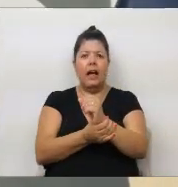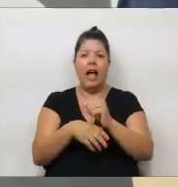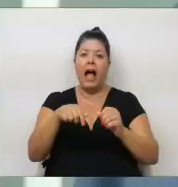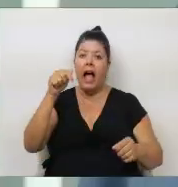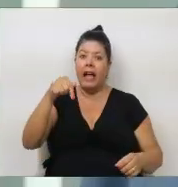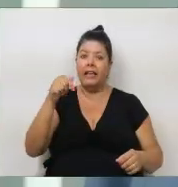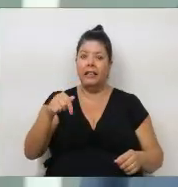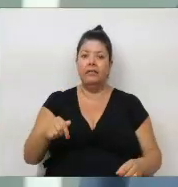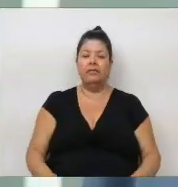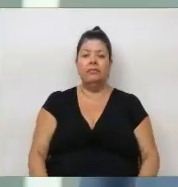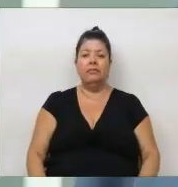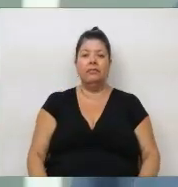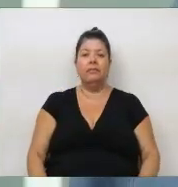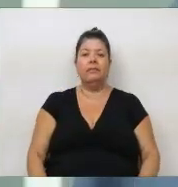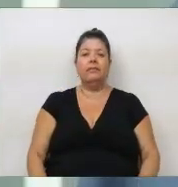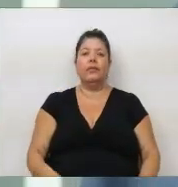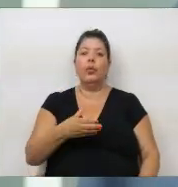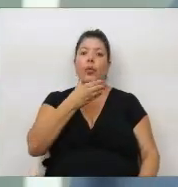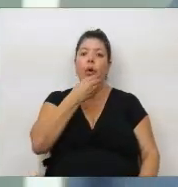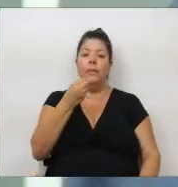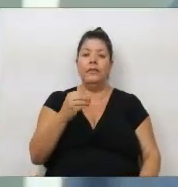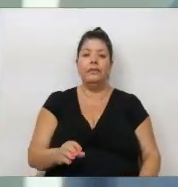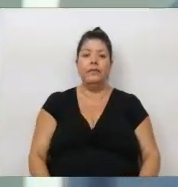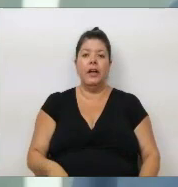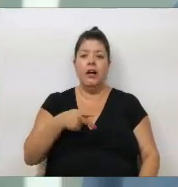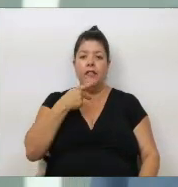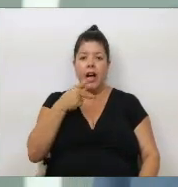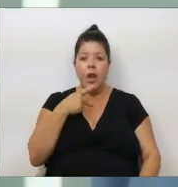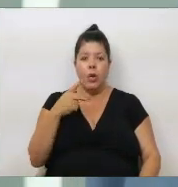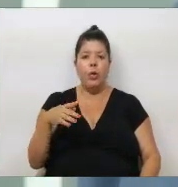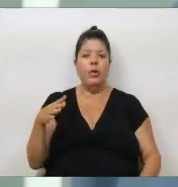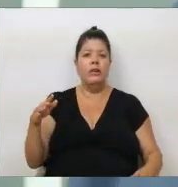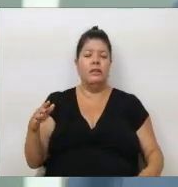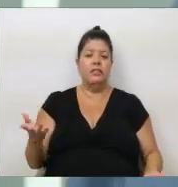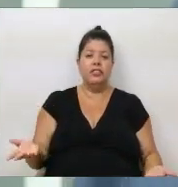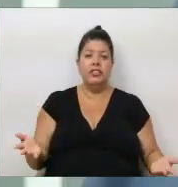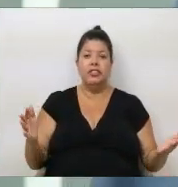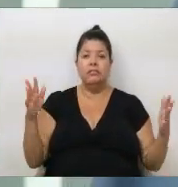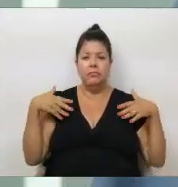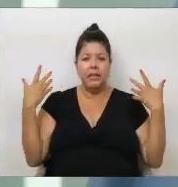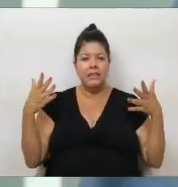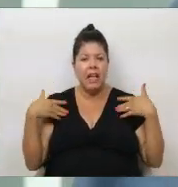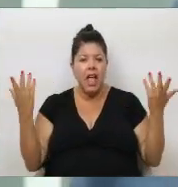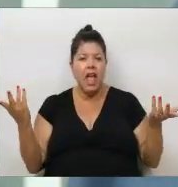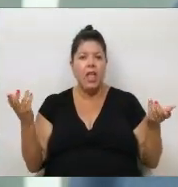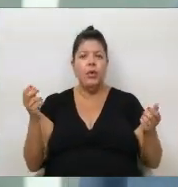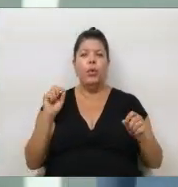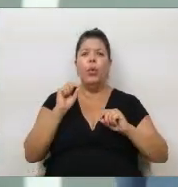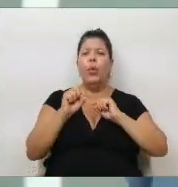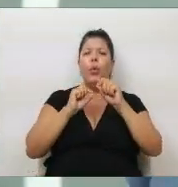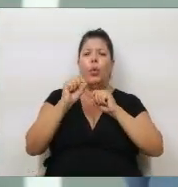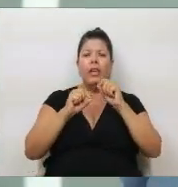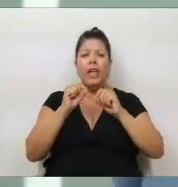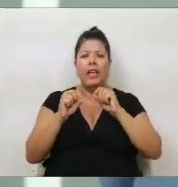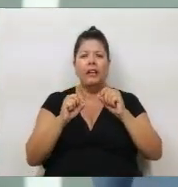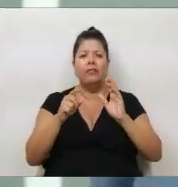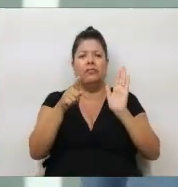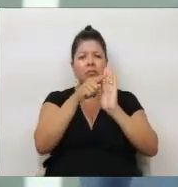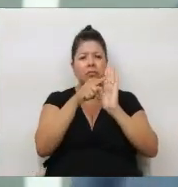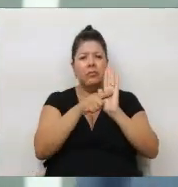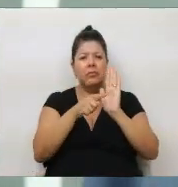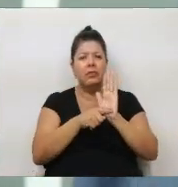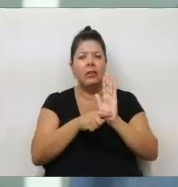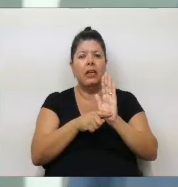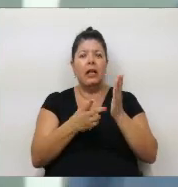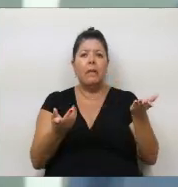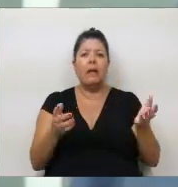defender. Você falou na questão do lazer, né? Uhum. Por exemplo, que propostas que vocês teriam para dar opções de lazer, né? Não só para a juventude,